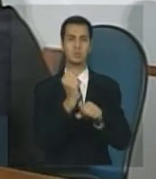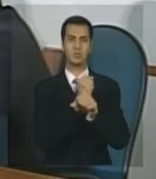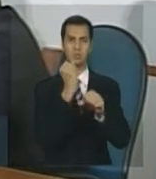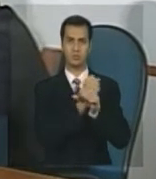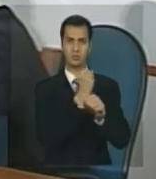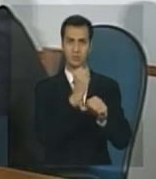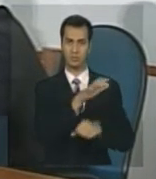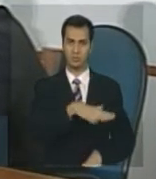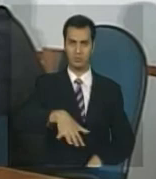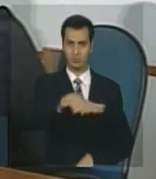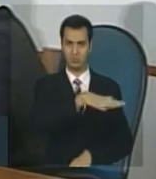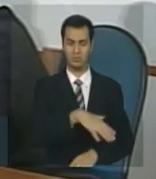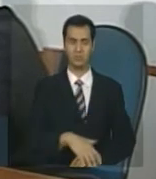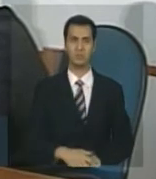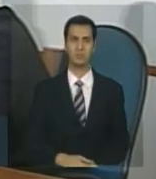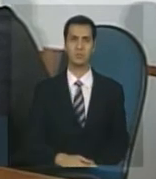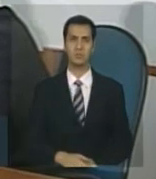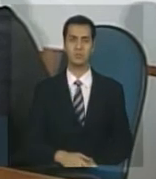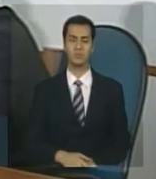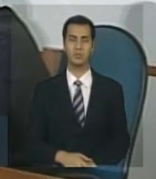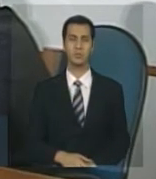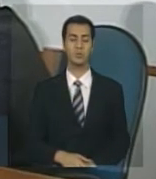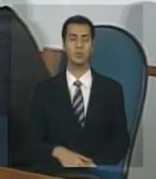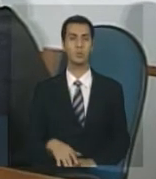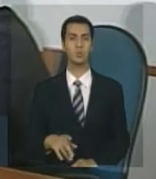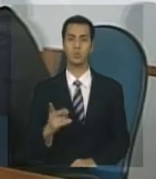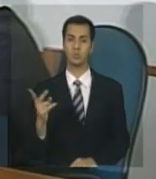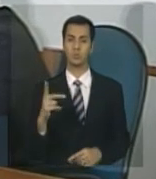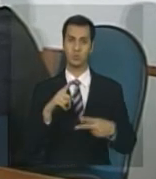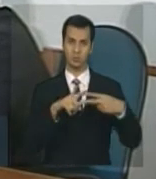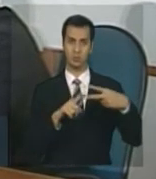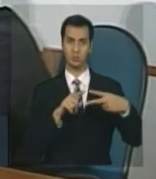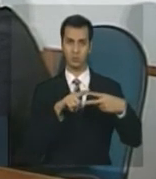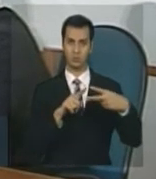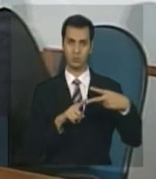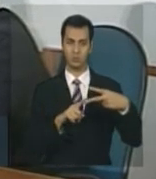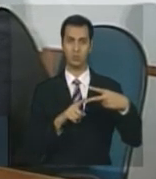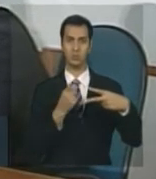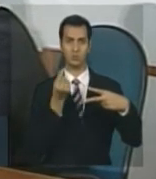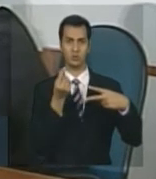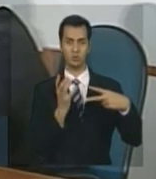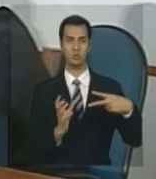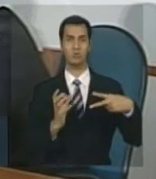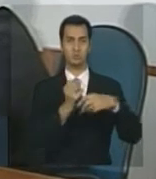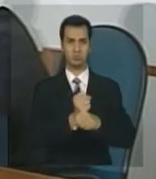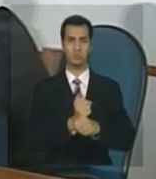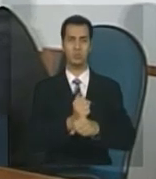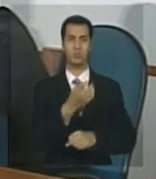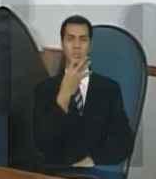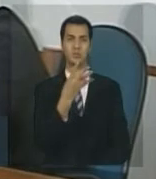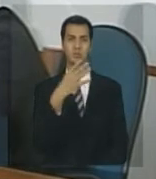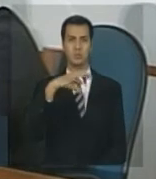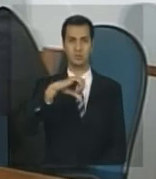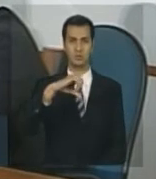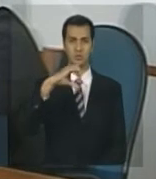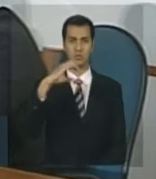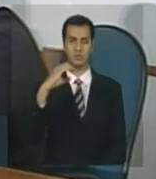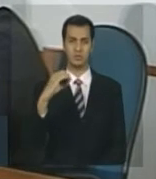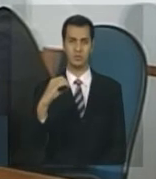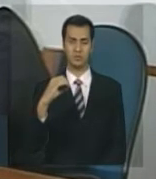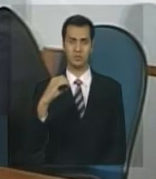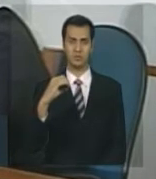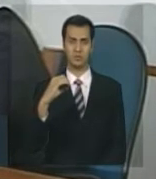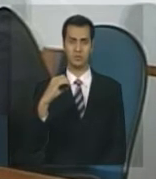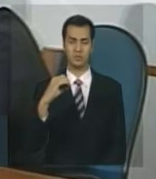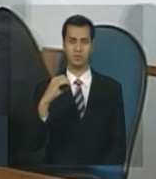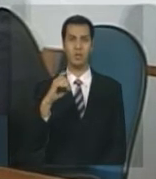desastres. O total das duas medidas, a gente soma aqui na última coluna, 490